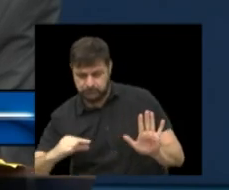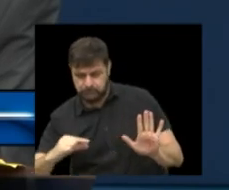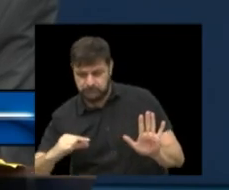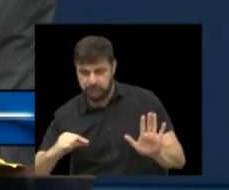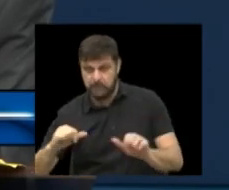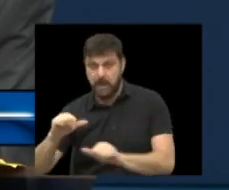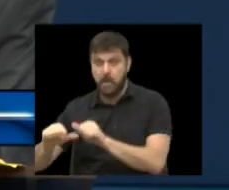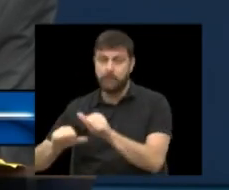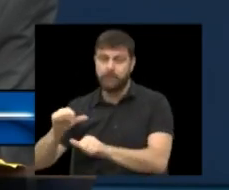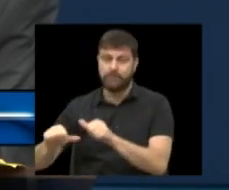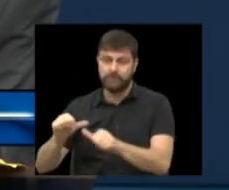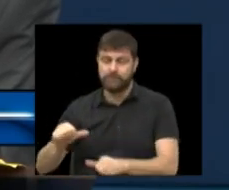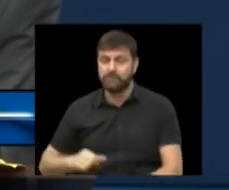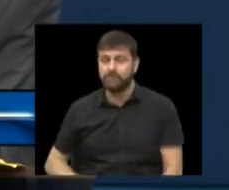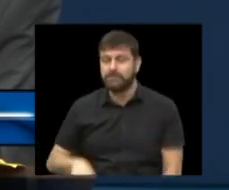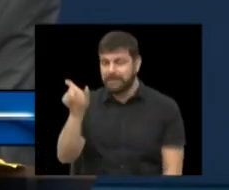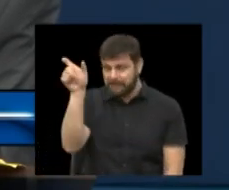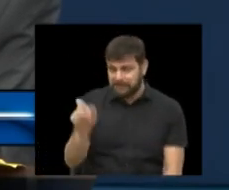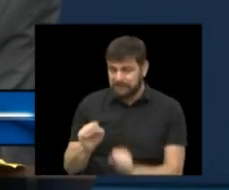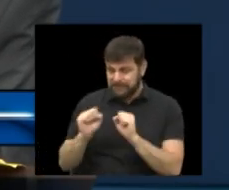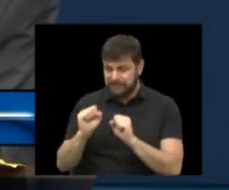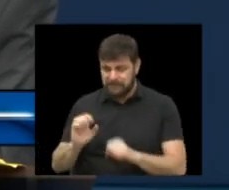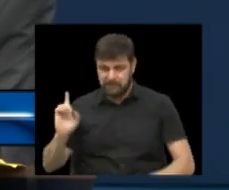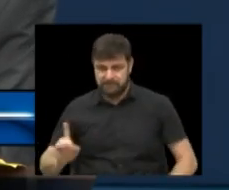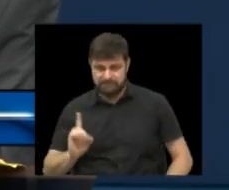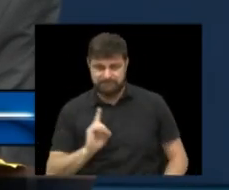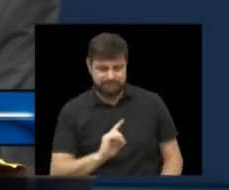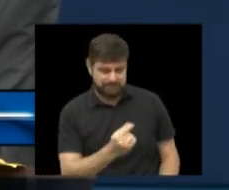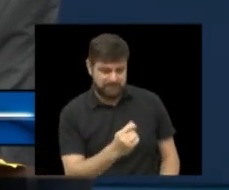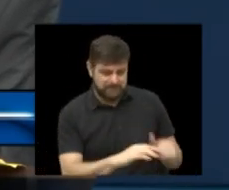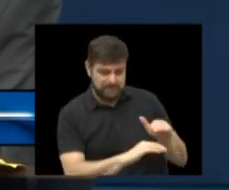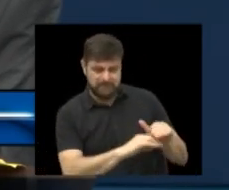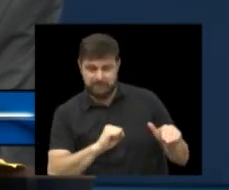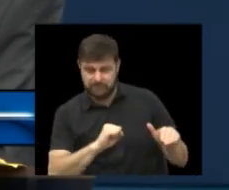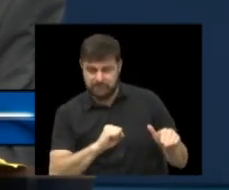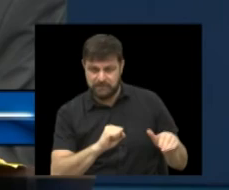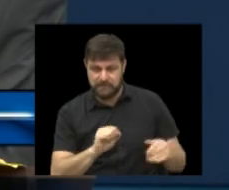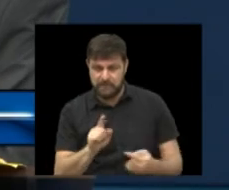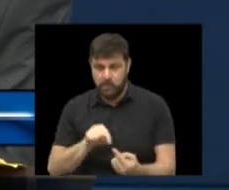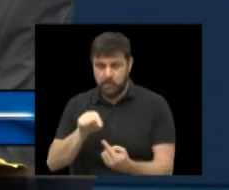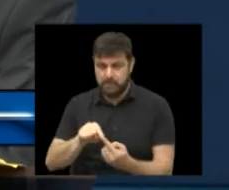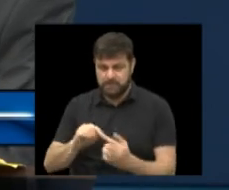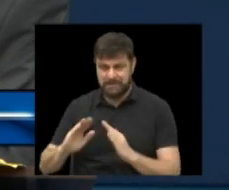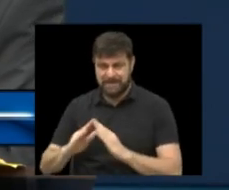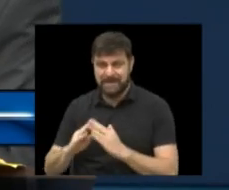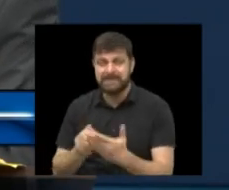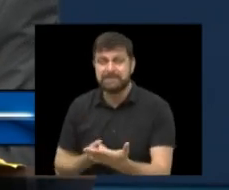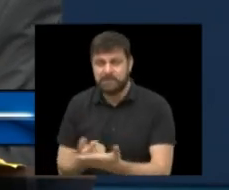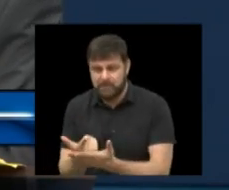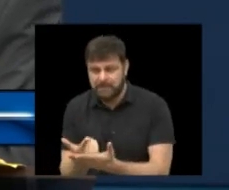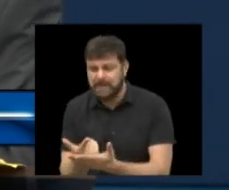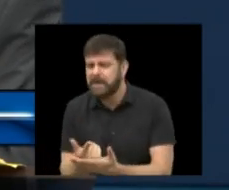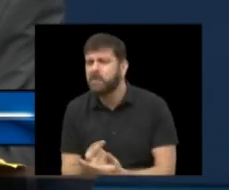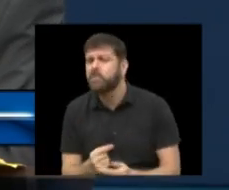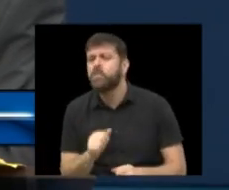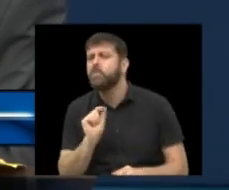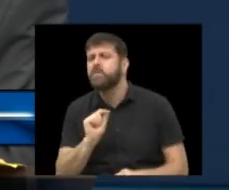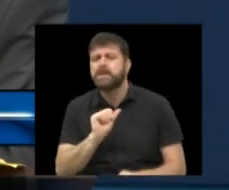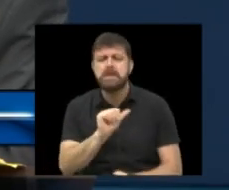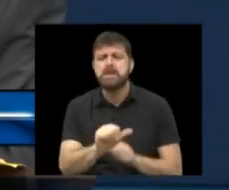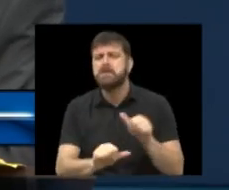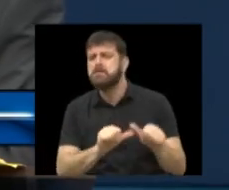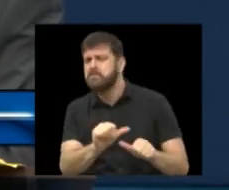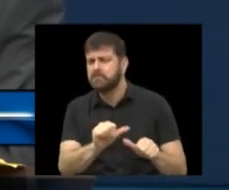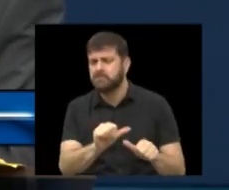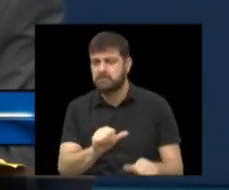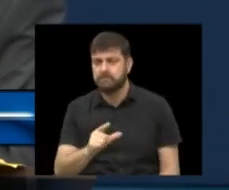para a utilização do Fundo de Garantia em relação à moradia popular. E essa modificação está causando